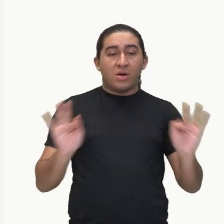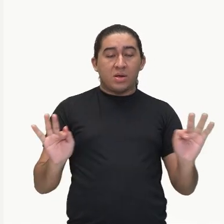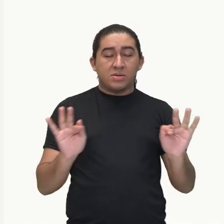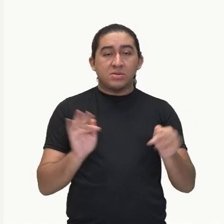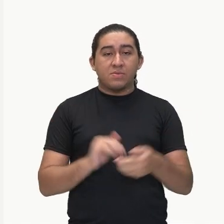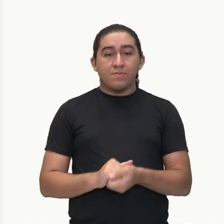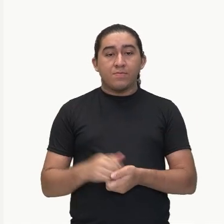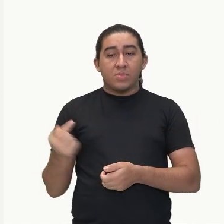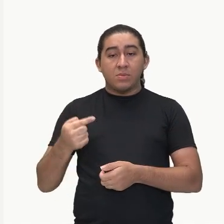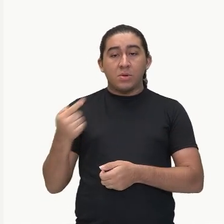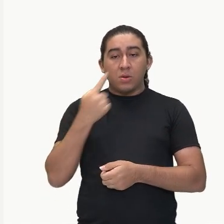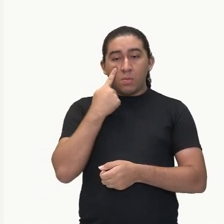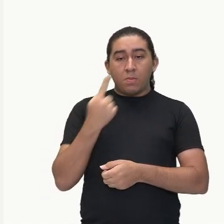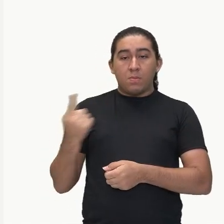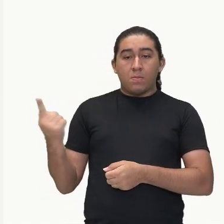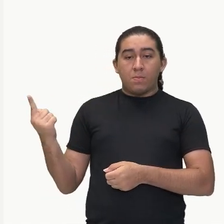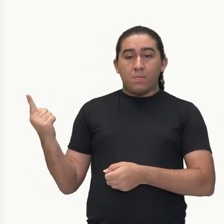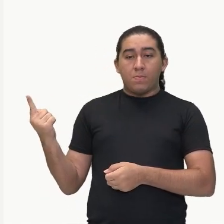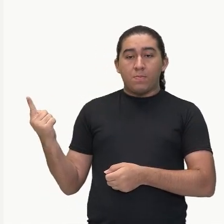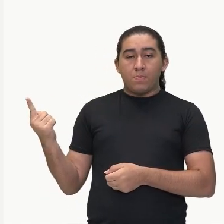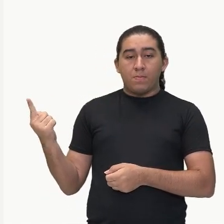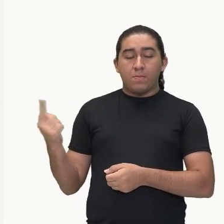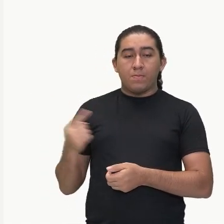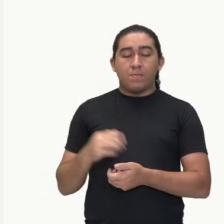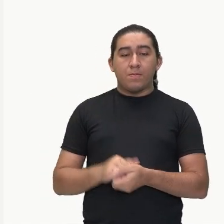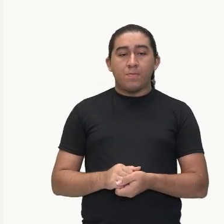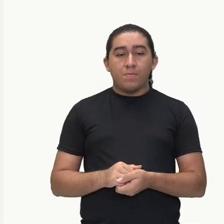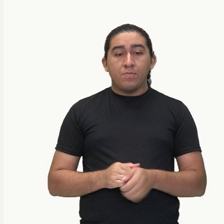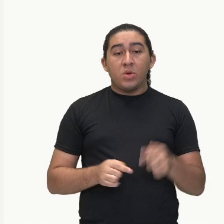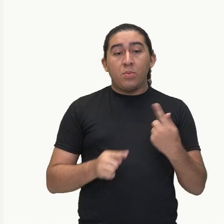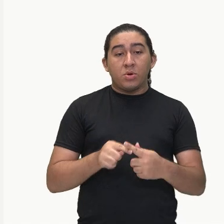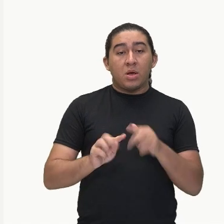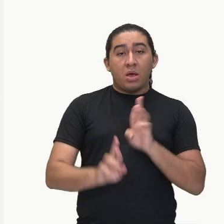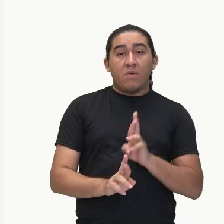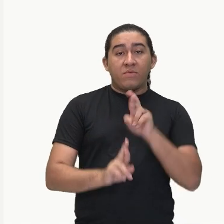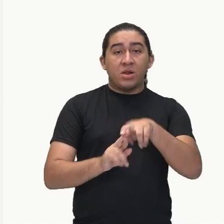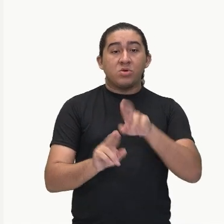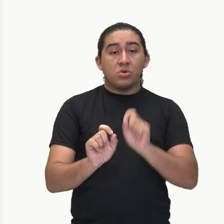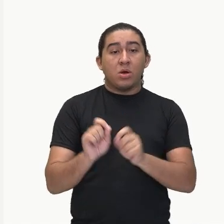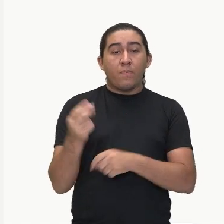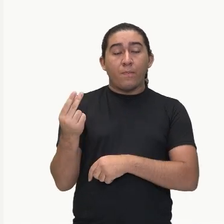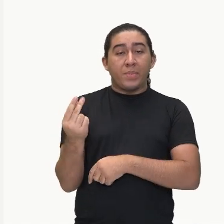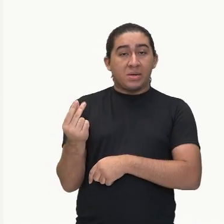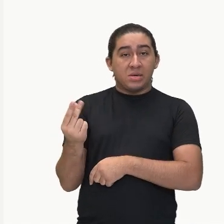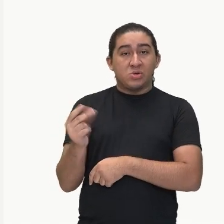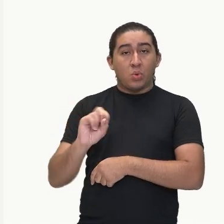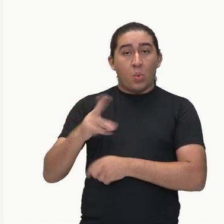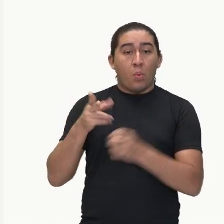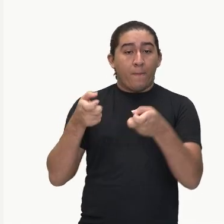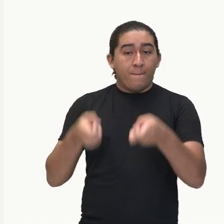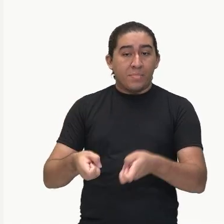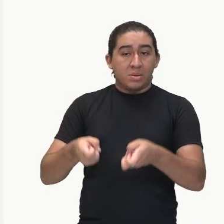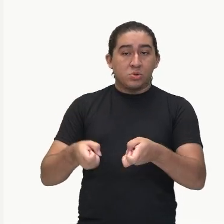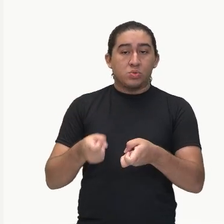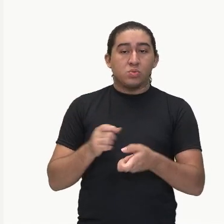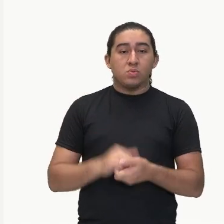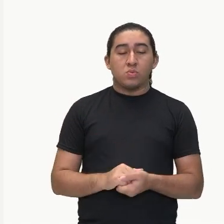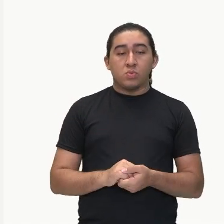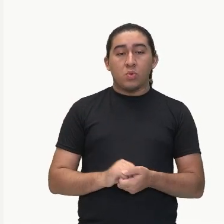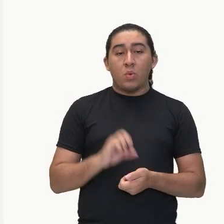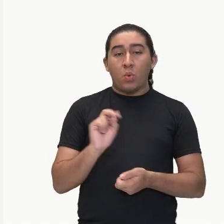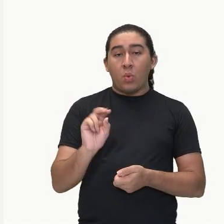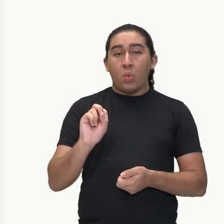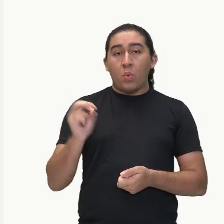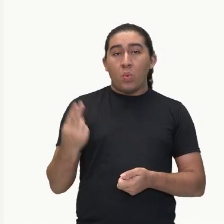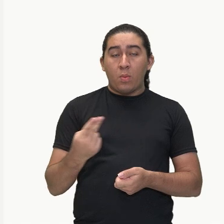é muito. Por quê? Porque se refere a um preço, né? Ou um peso. Ou uma